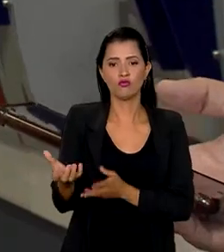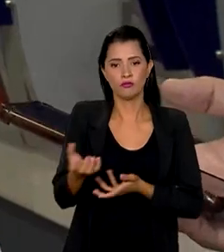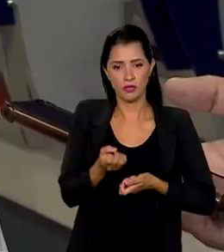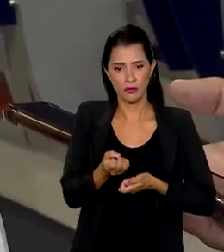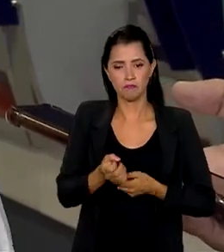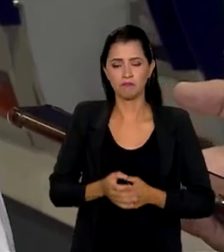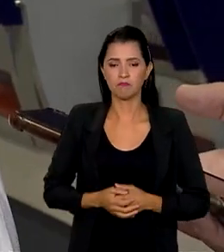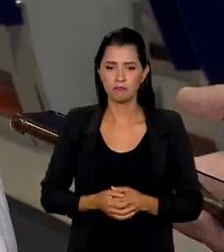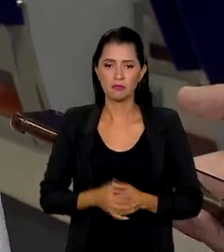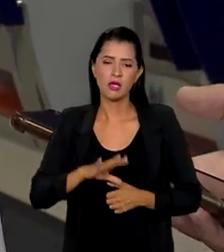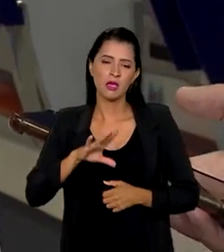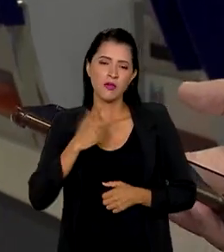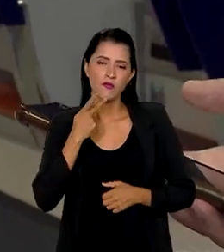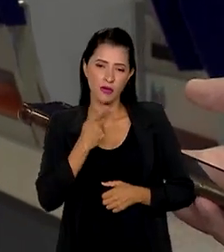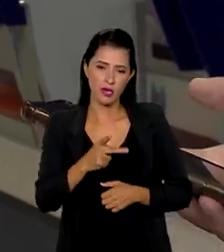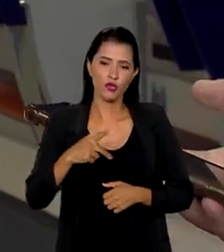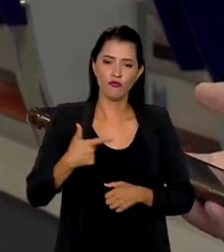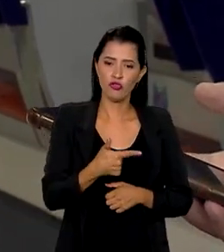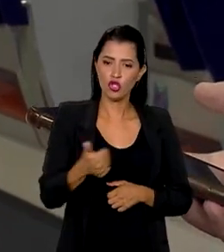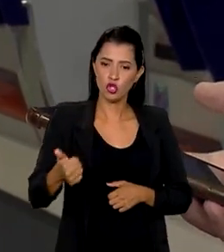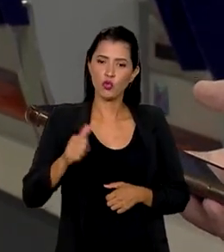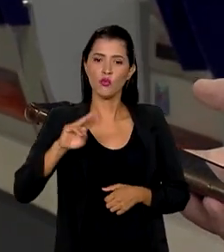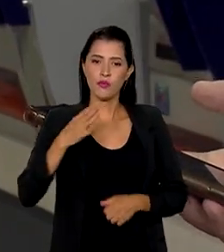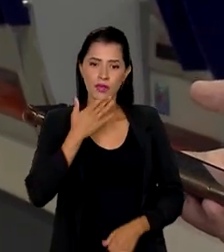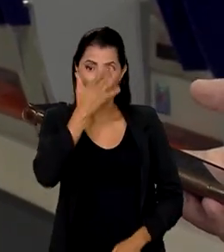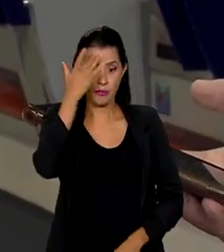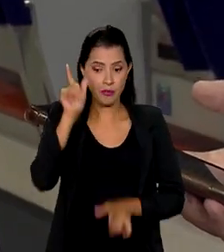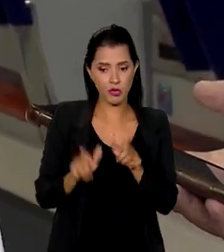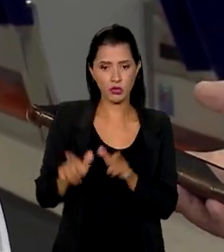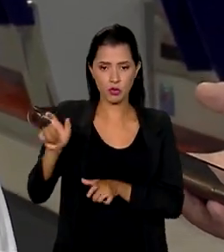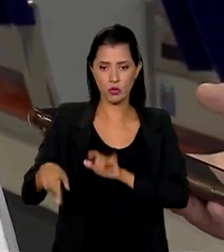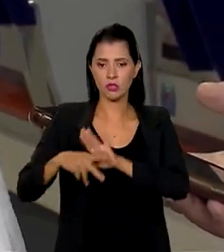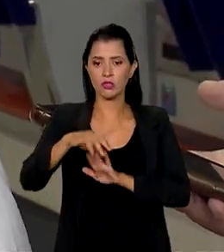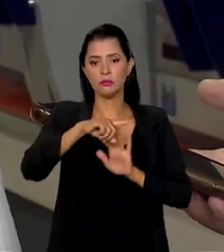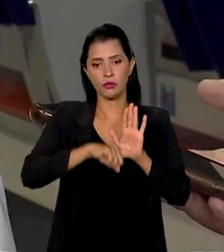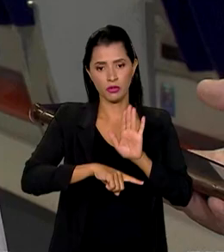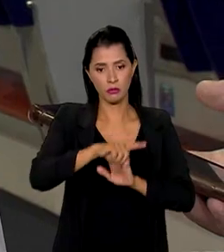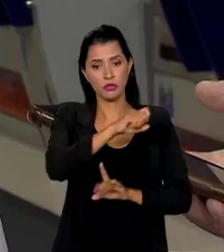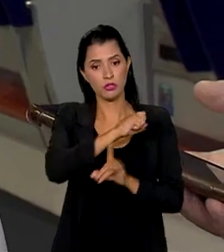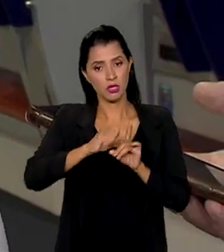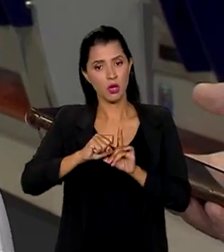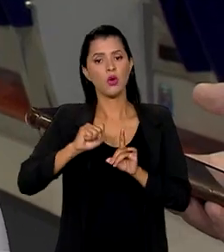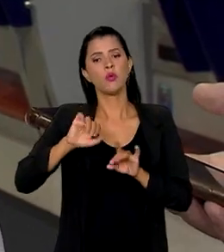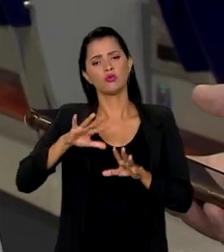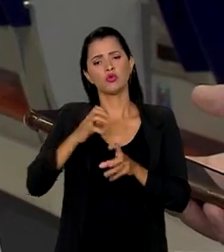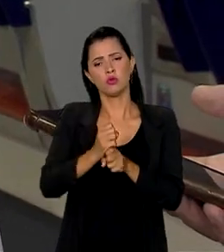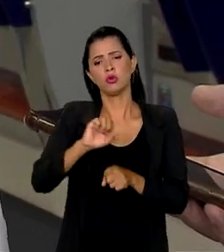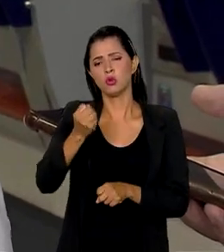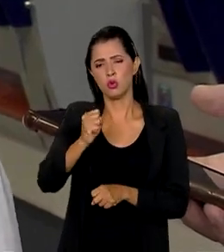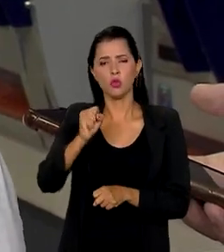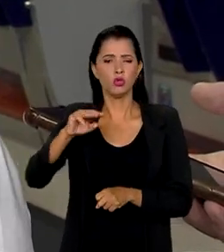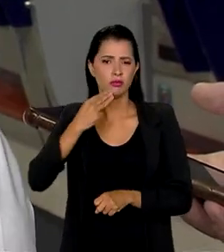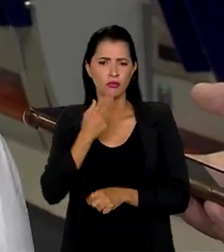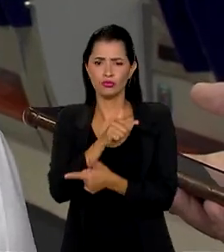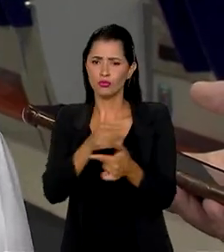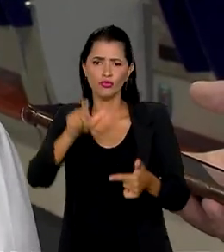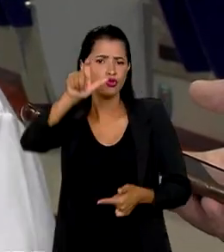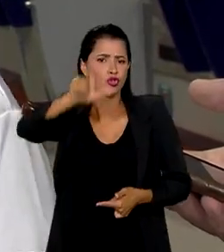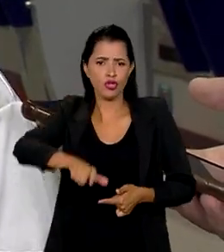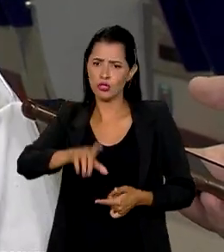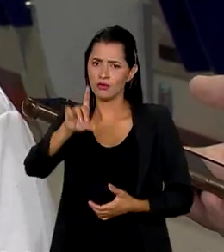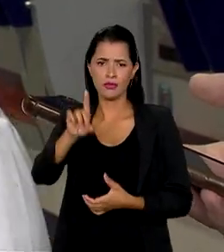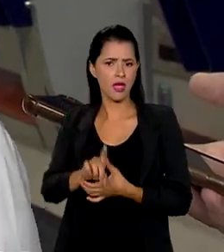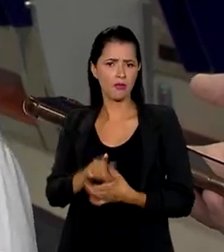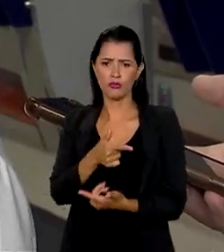estamos falando aí de 21 milhões de beneficiários de programas sociais, praticamente 8 milhões eles não tinham um cartão de